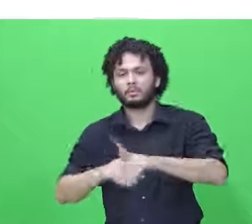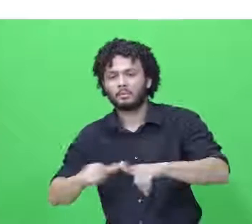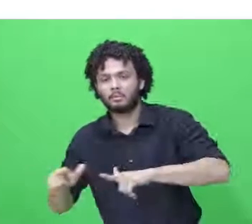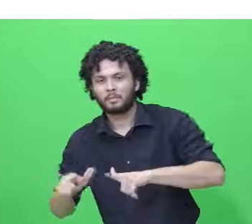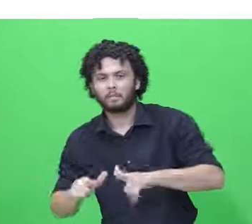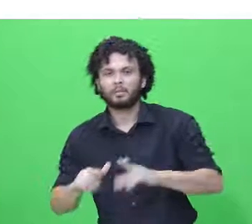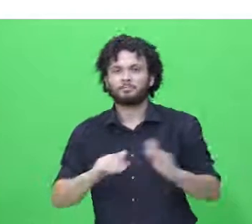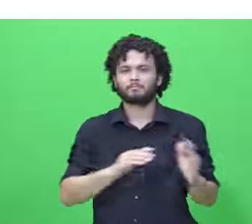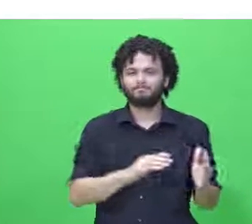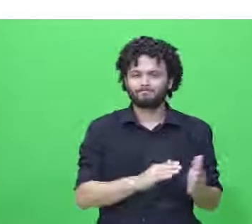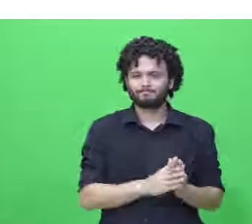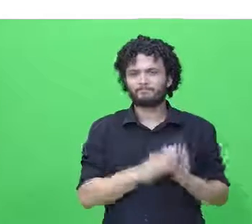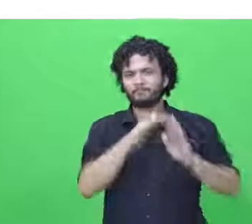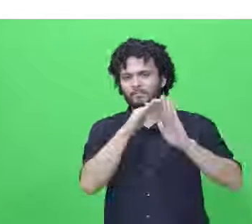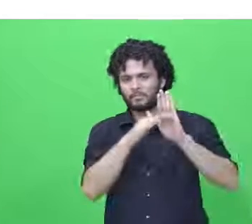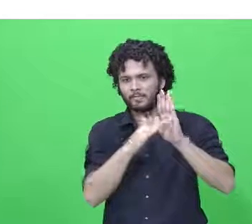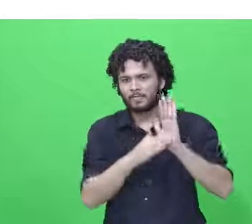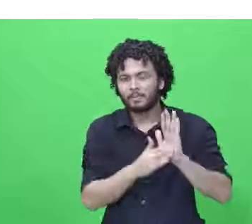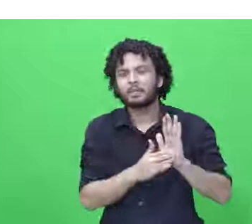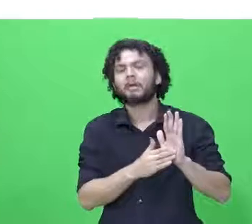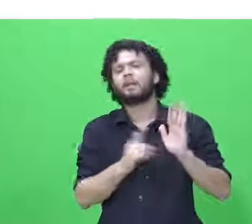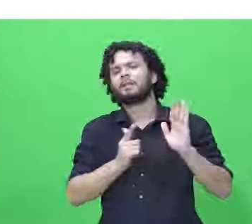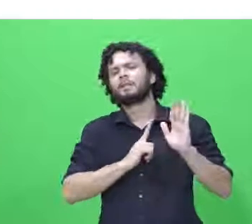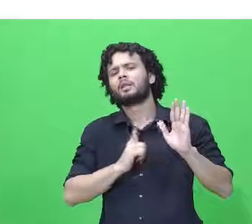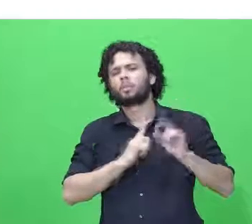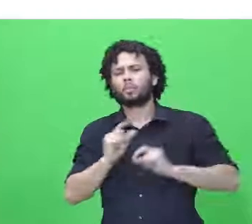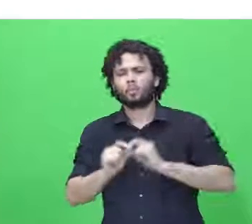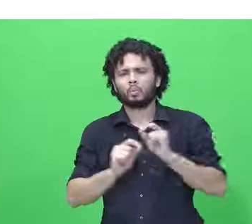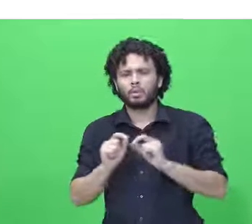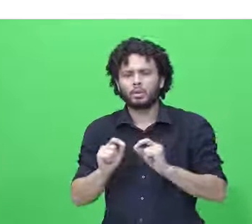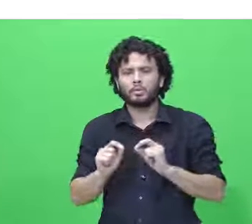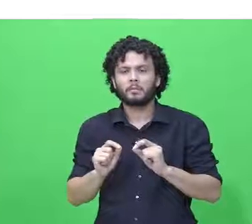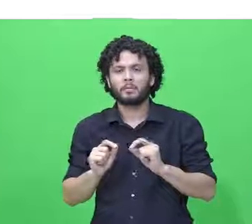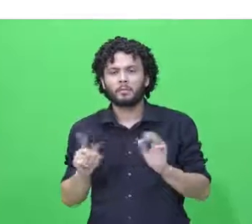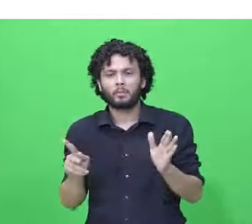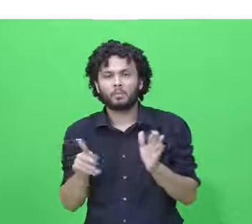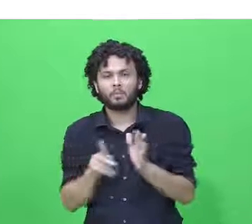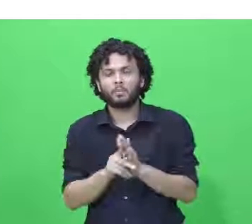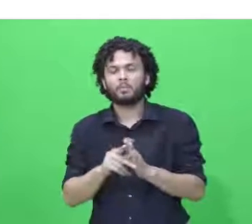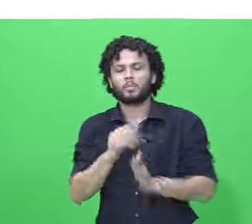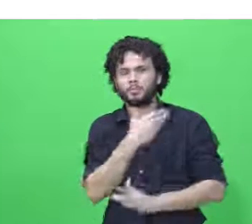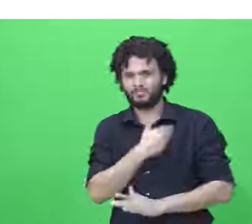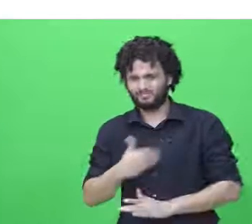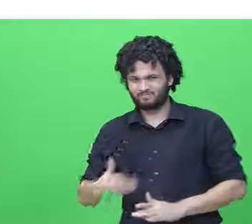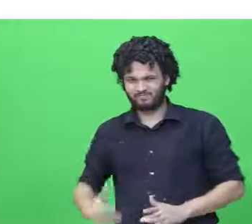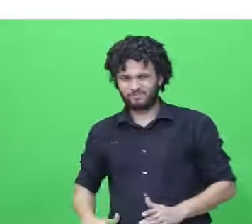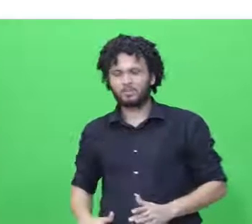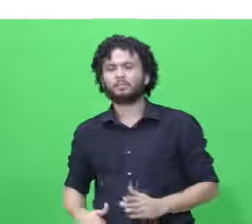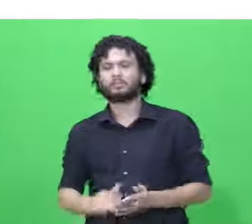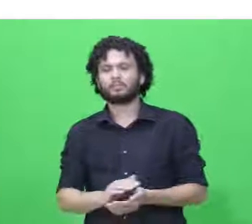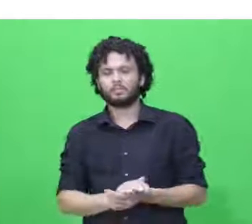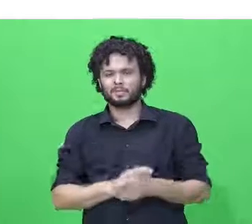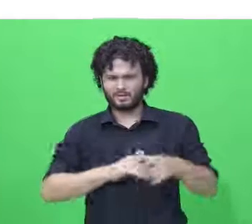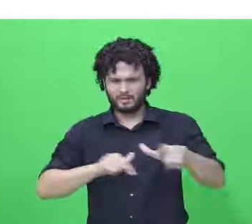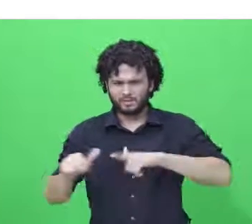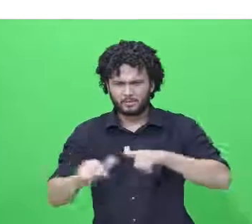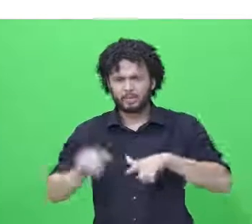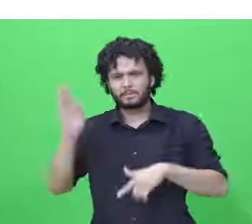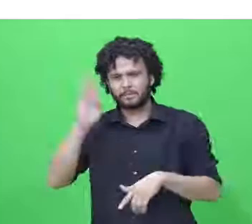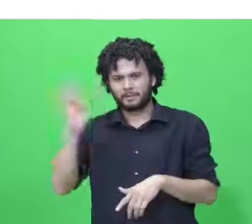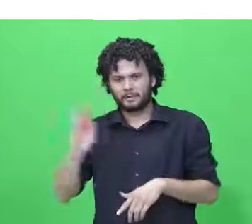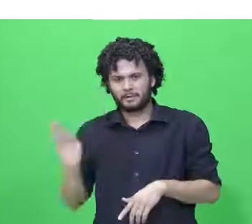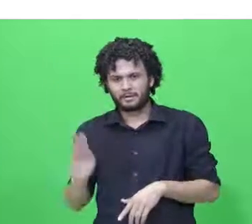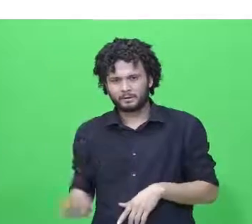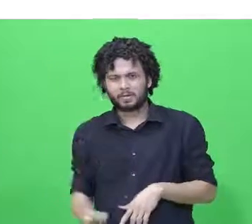seus setores. Todas elas têm sido simplesmente uma dádiva do governo. Desde aí, o trabalhador brasileiro encontra